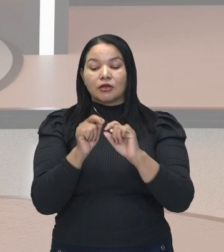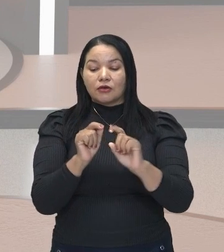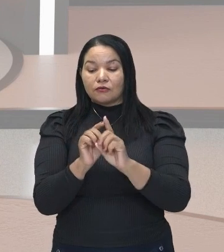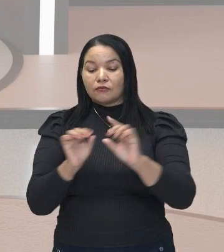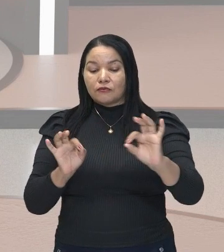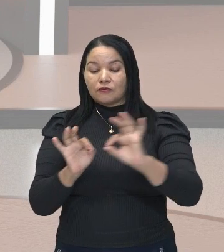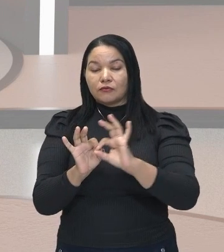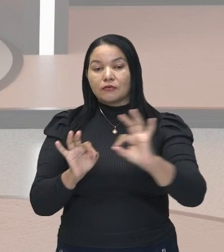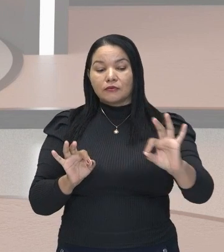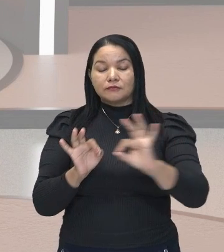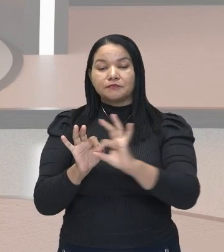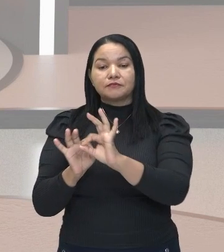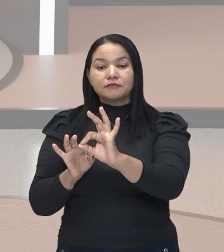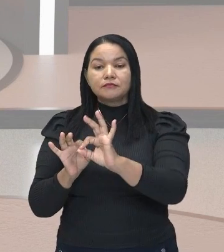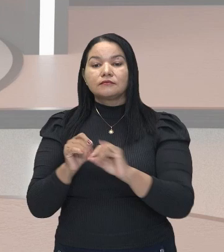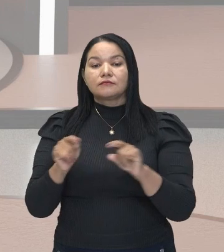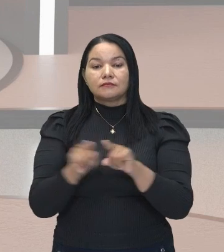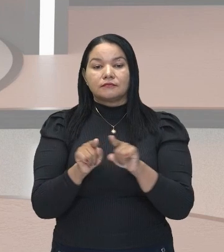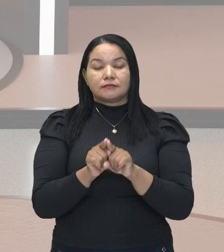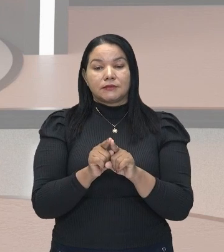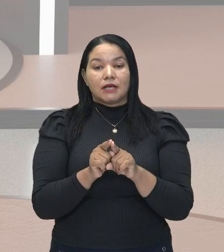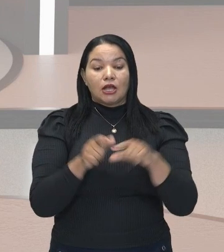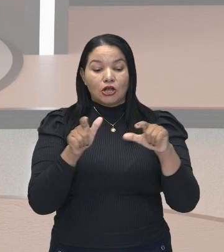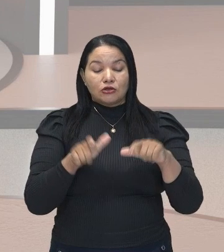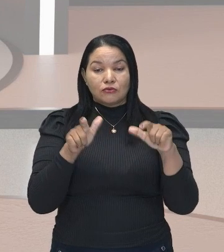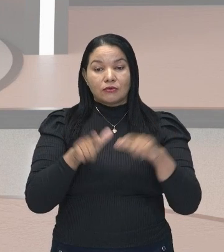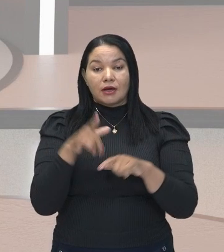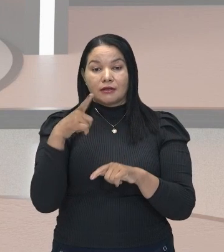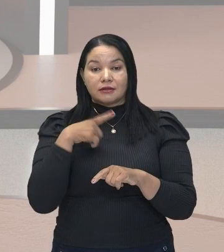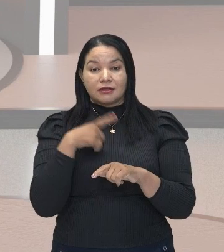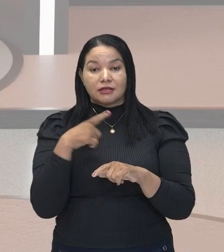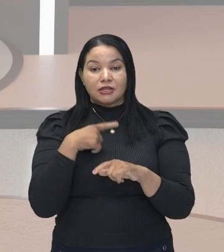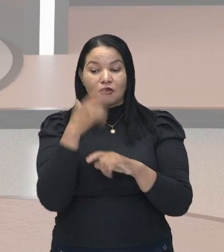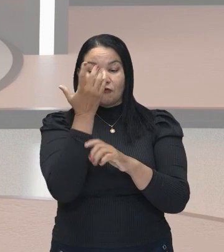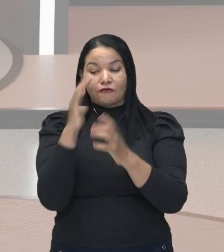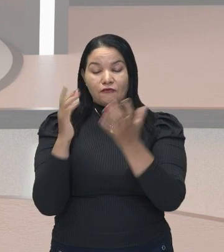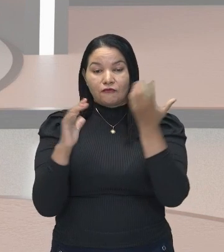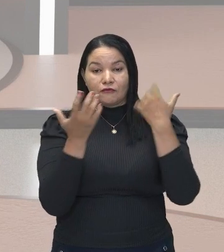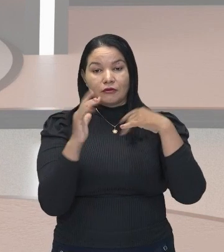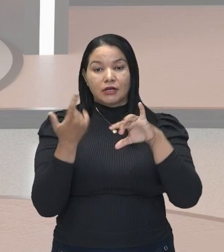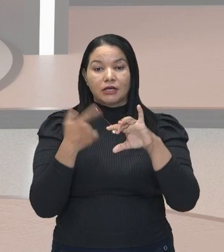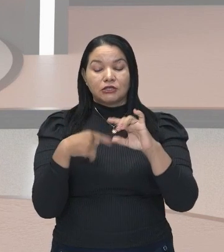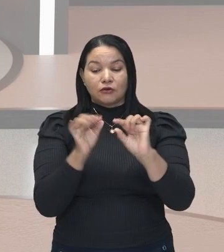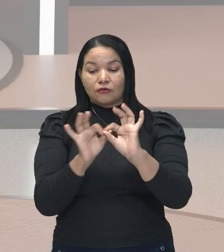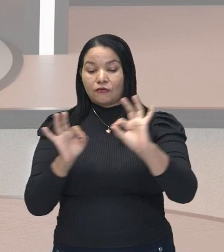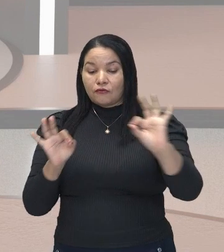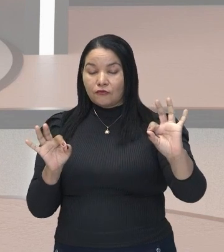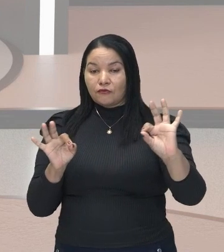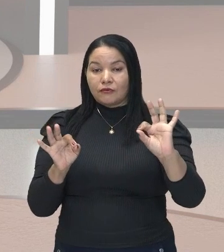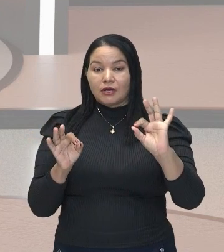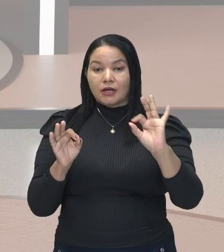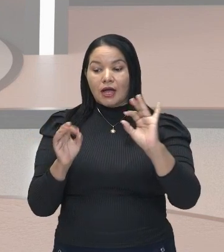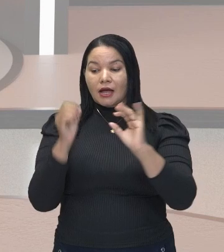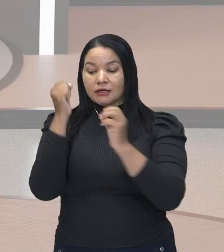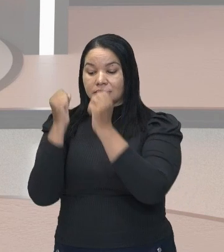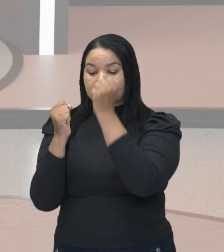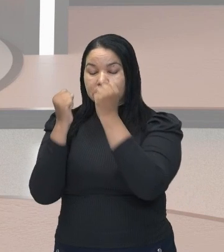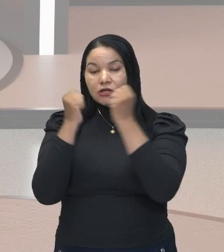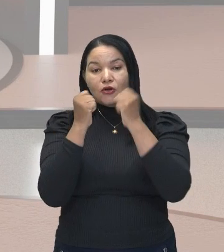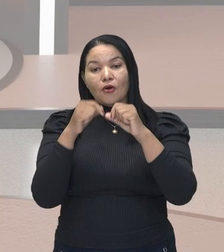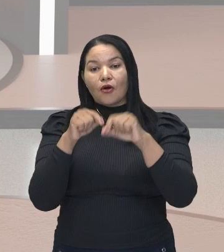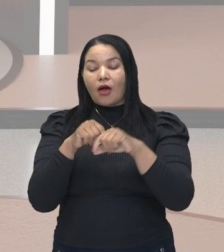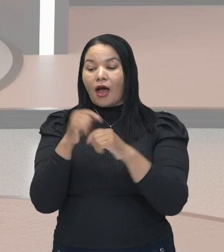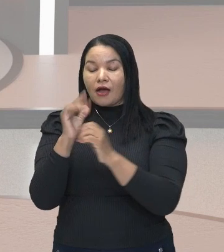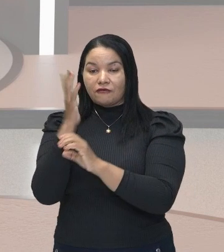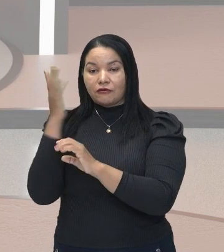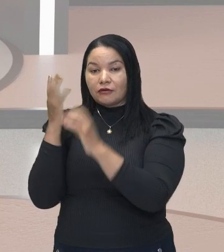as das regiões que tem florestas, né? As florestas vai ter uma árvore atrás da outra, não. Nas savanas vai ser bem